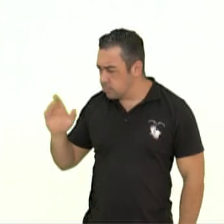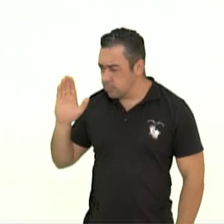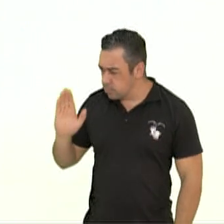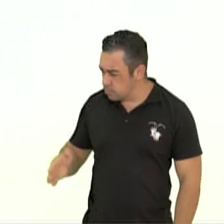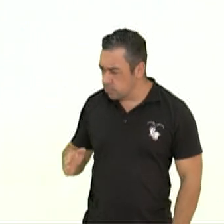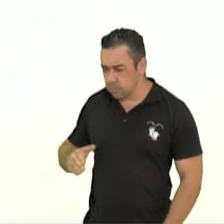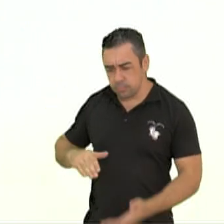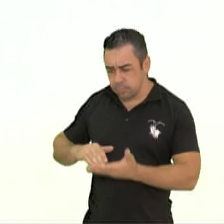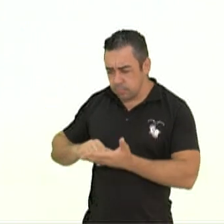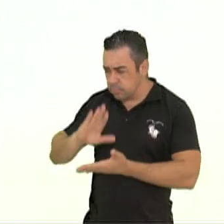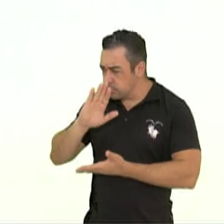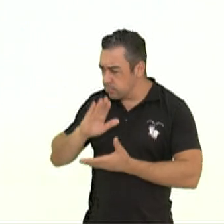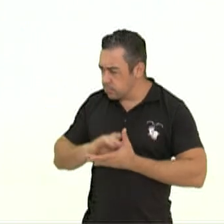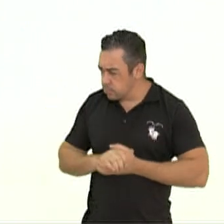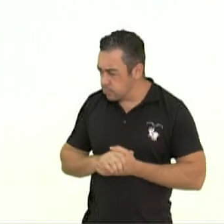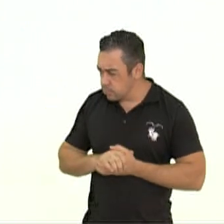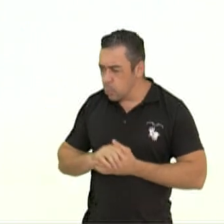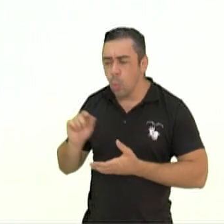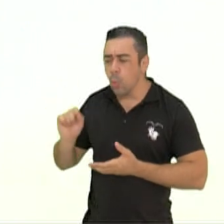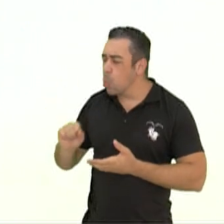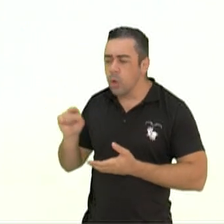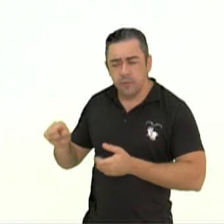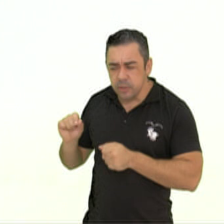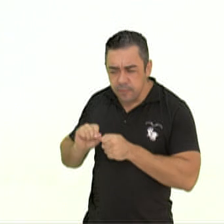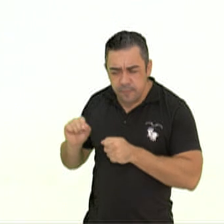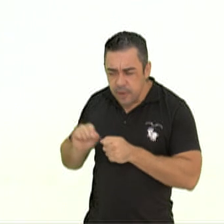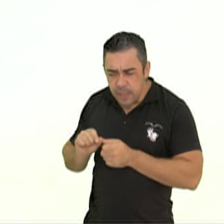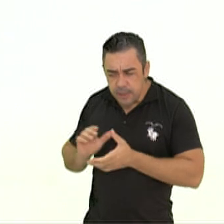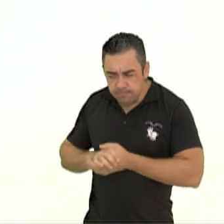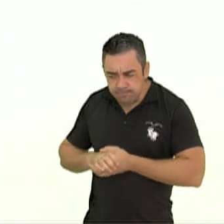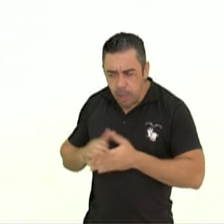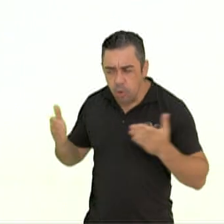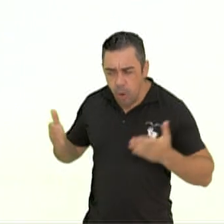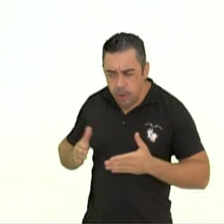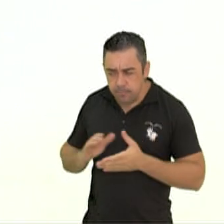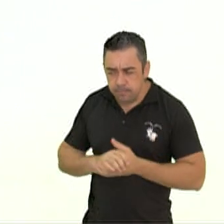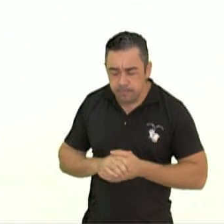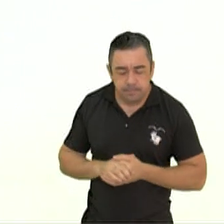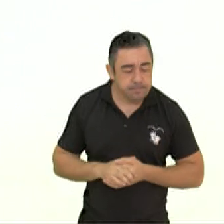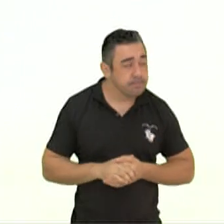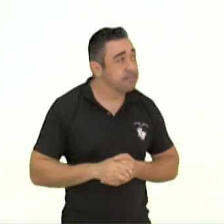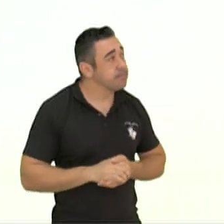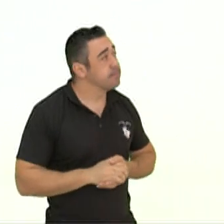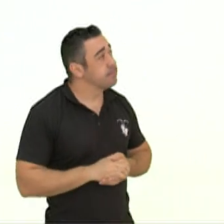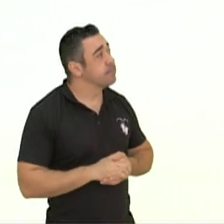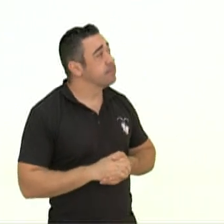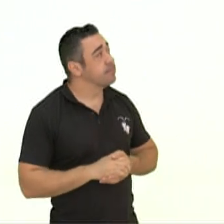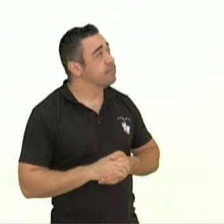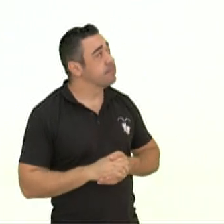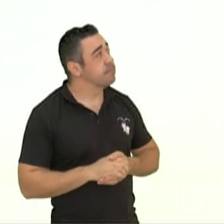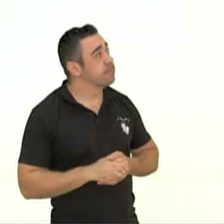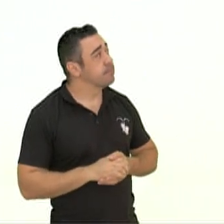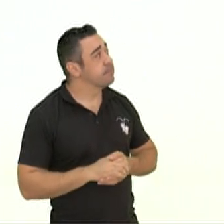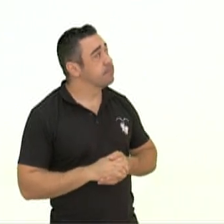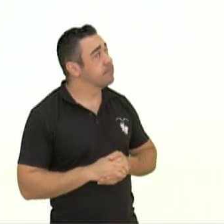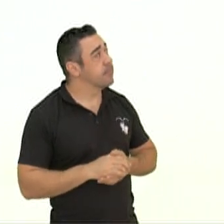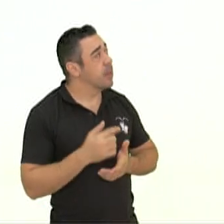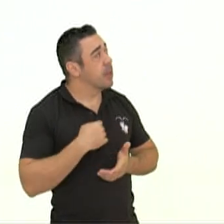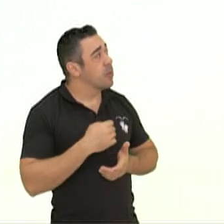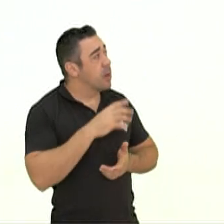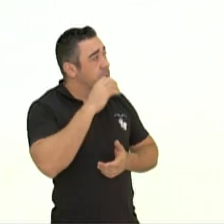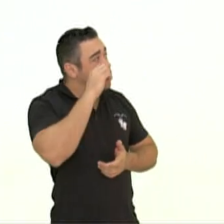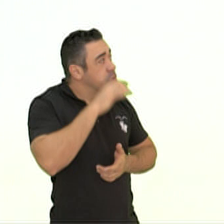foi suspenso. O que você aprontou dessa vez? Aí ele coloca,